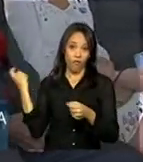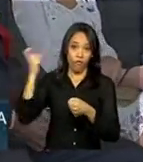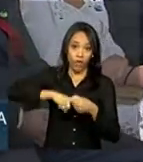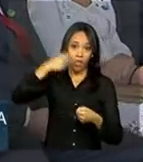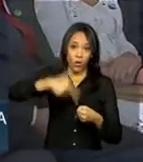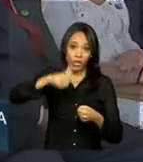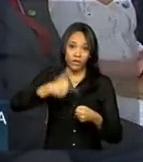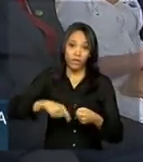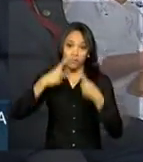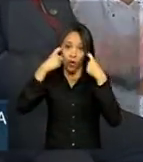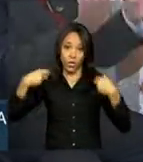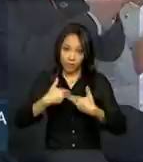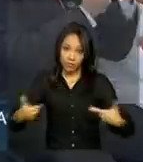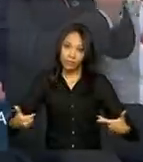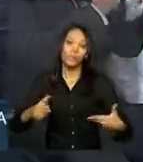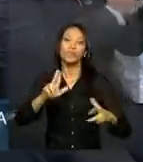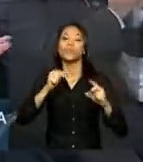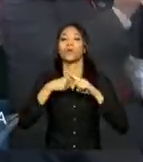maiso